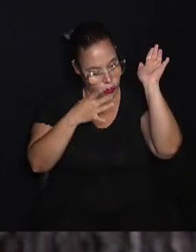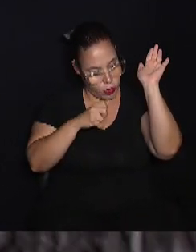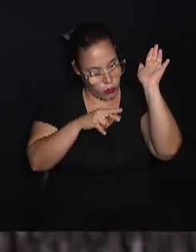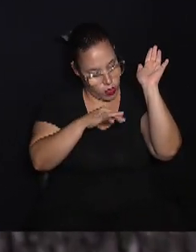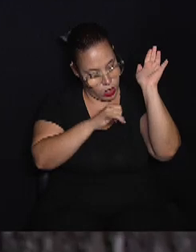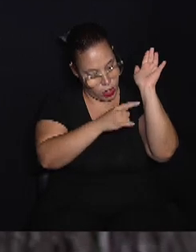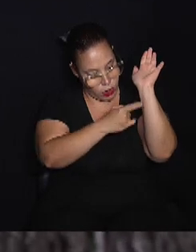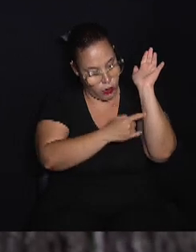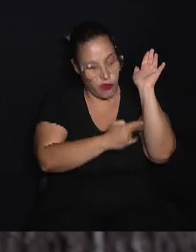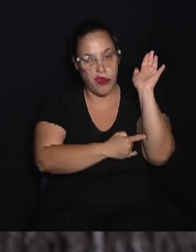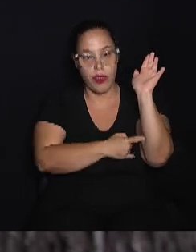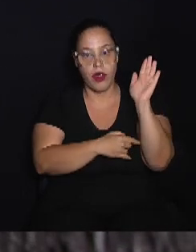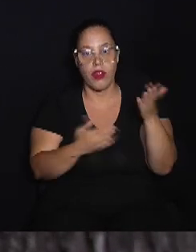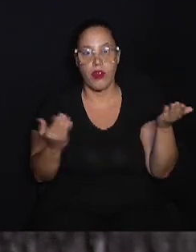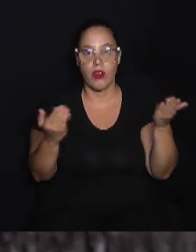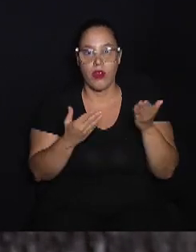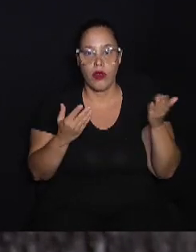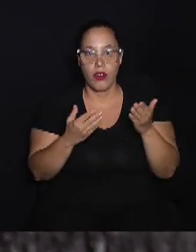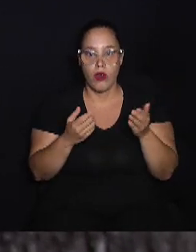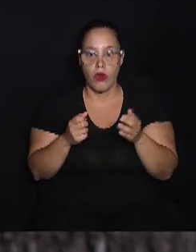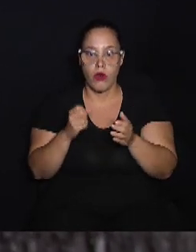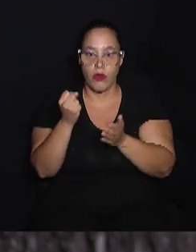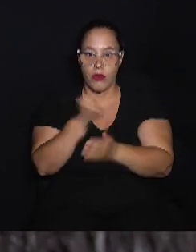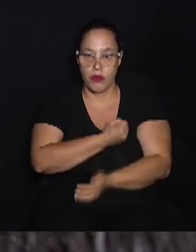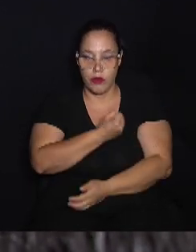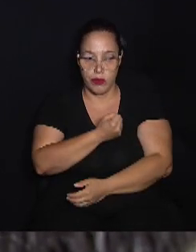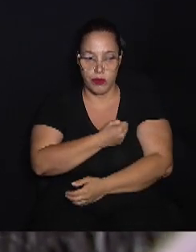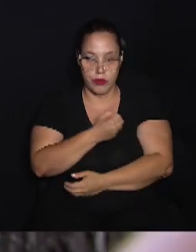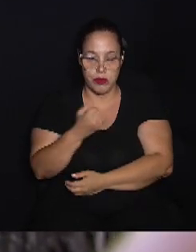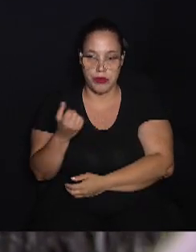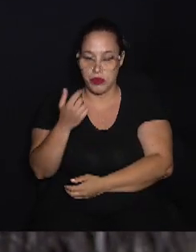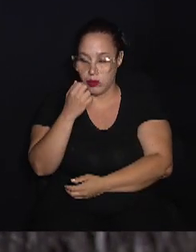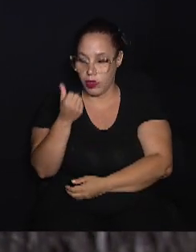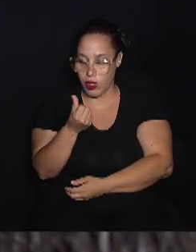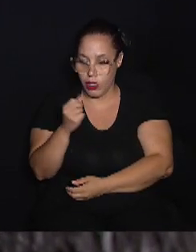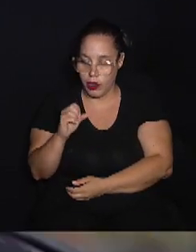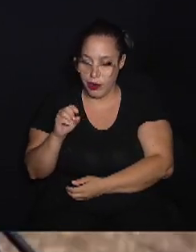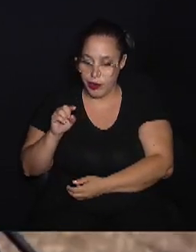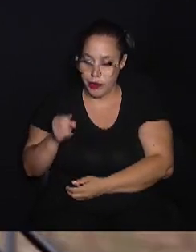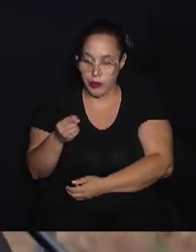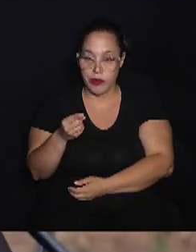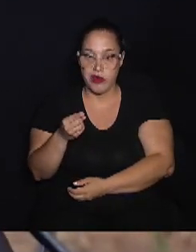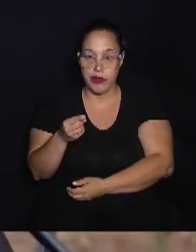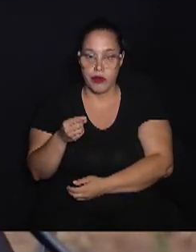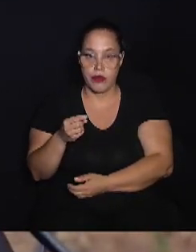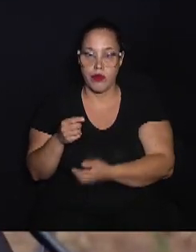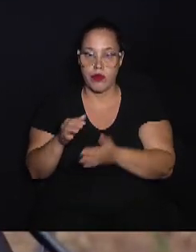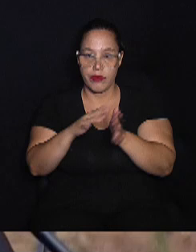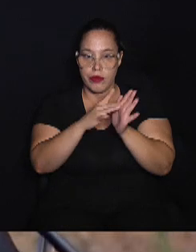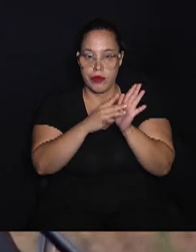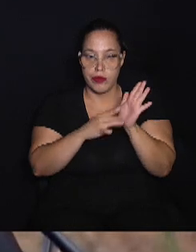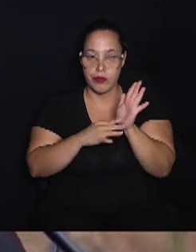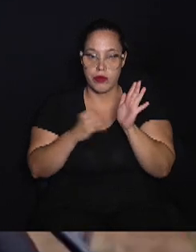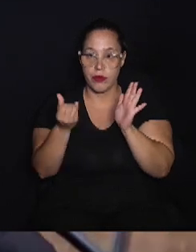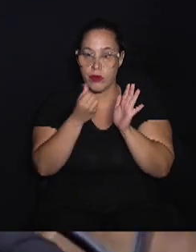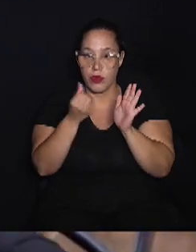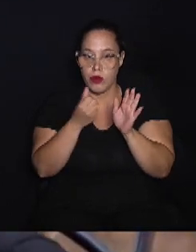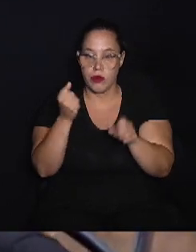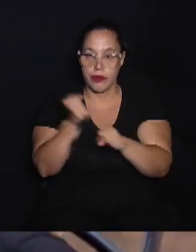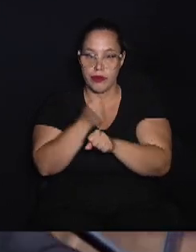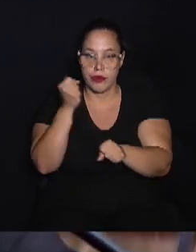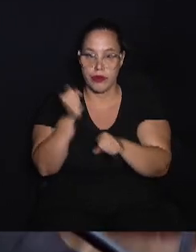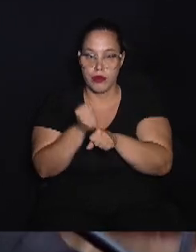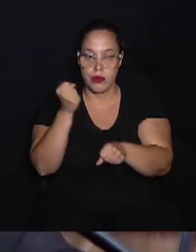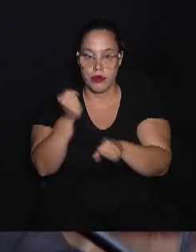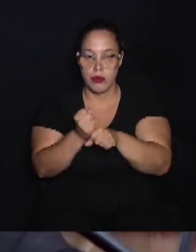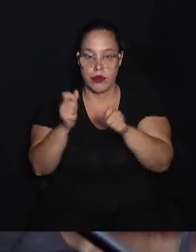árvores que até o momento contabilizou 60.000 árvores com a previsão de mapear em até 6 anos as árvores que